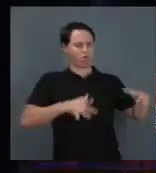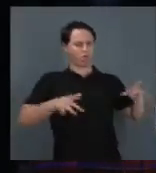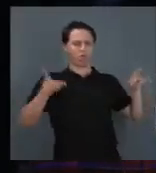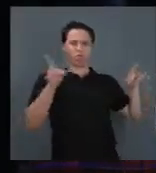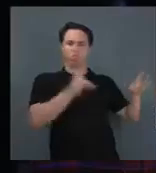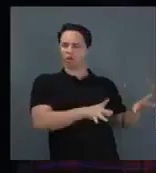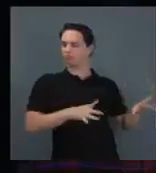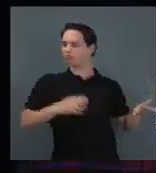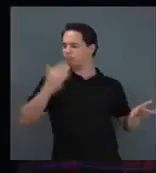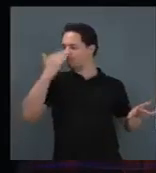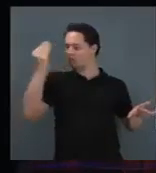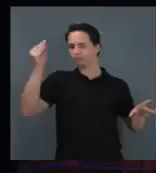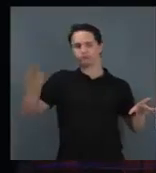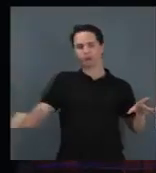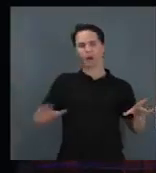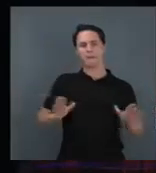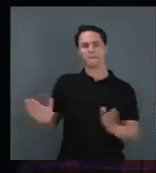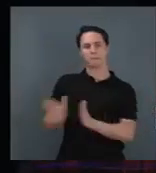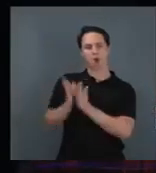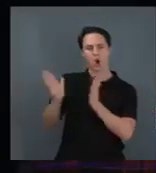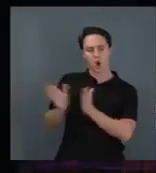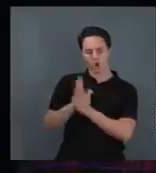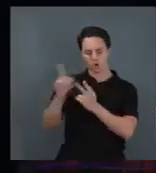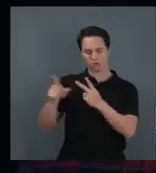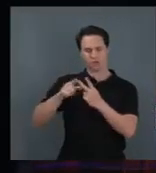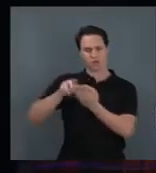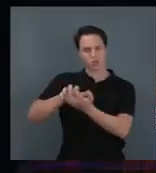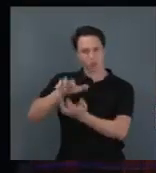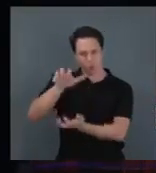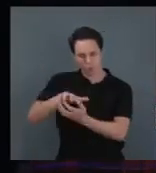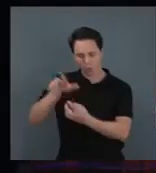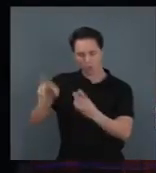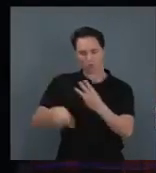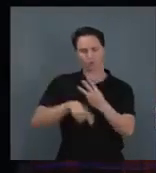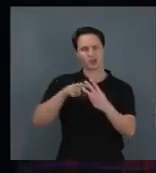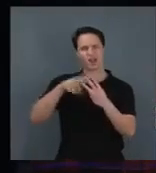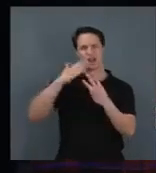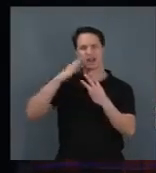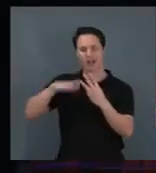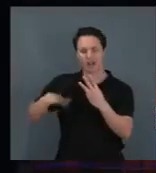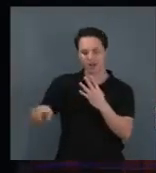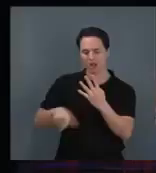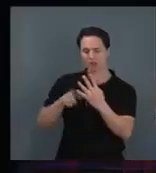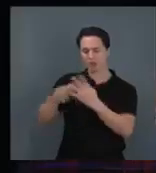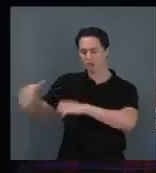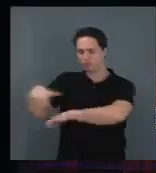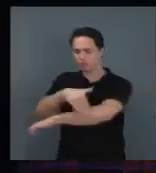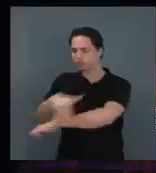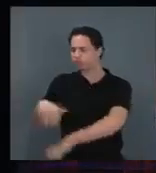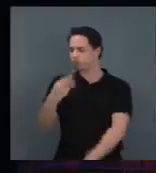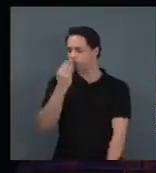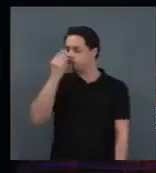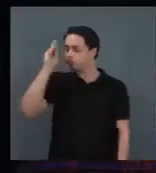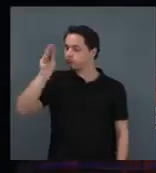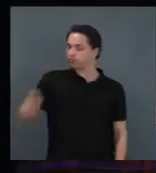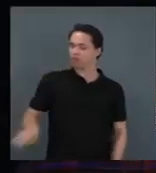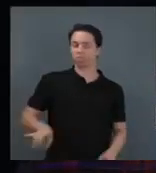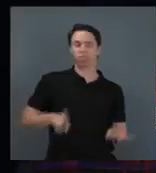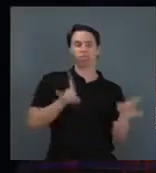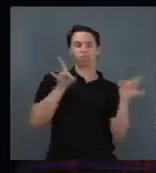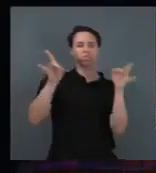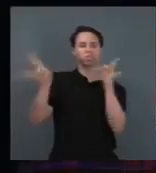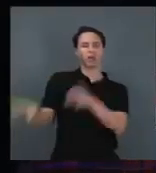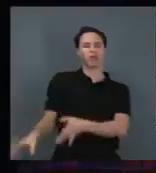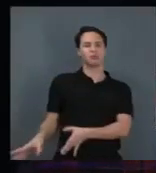os idosos, as crianças, os marginalizados são muitas vezes